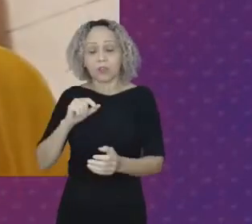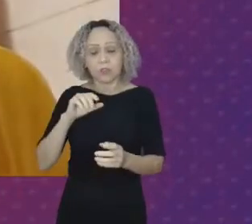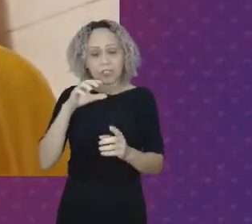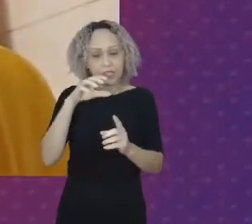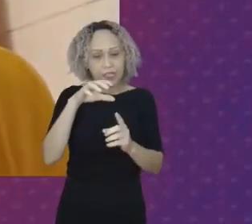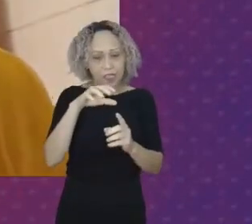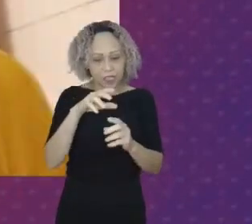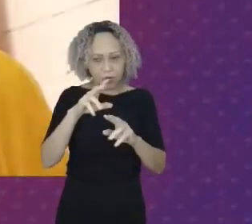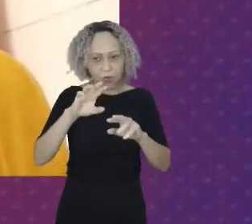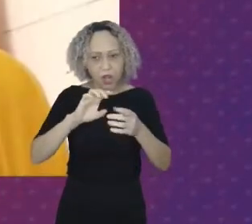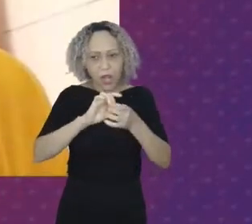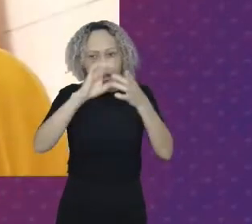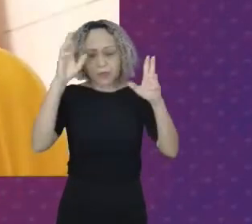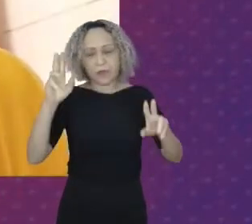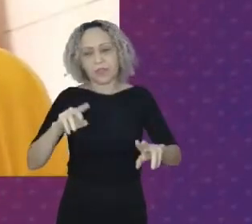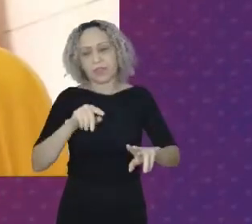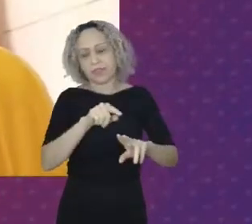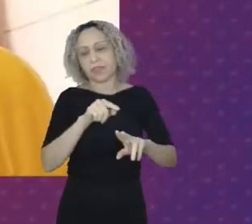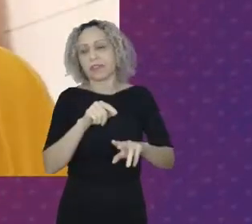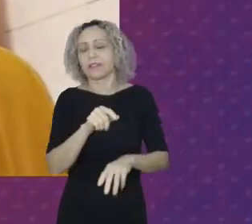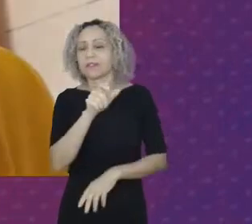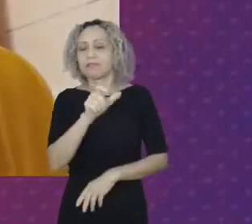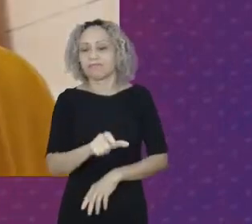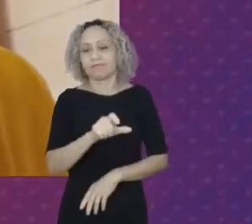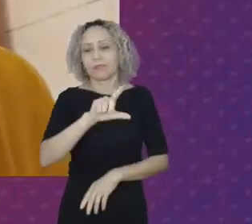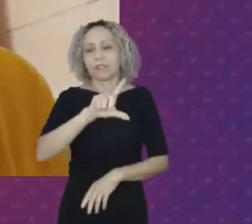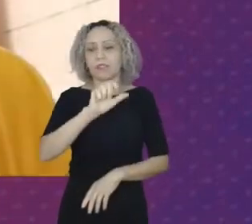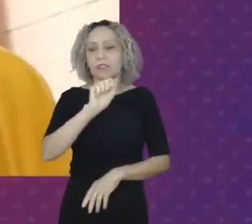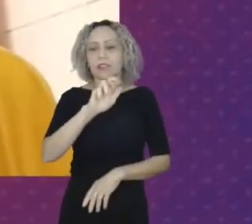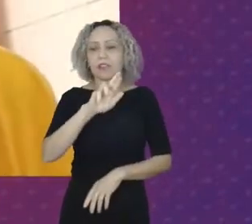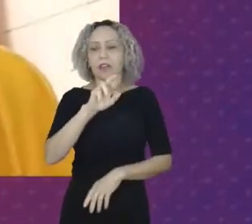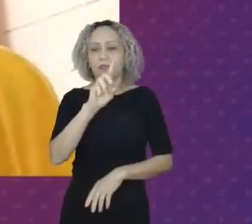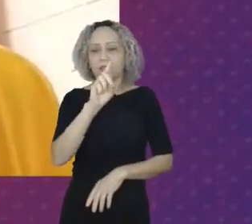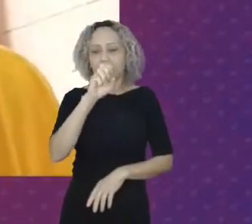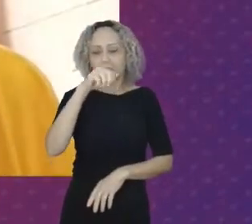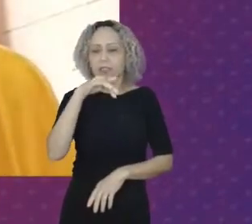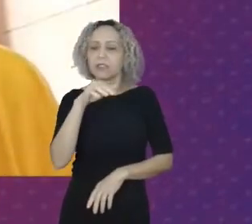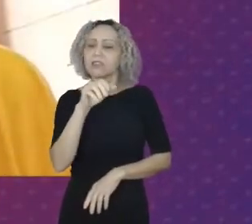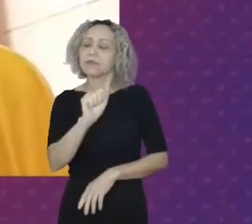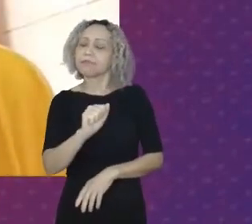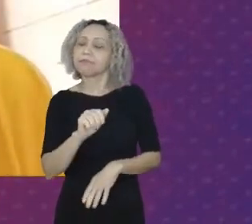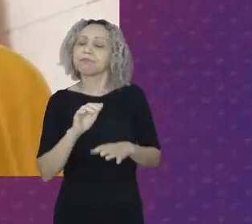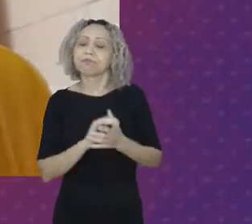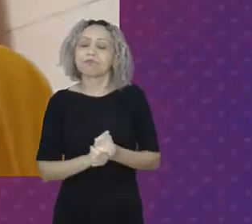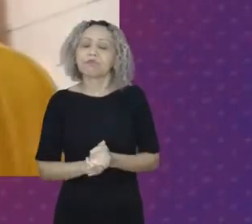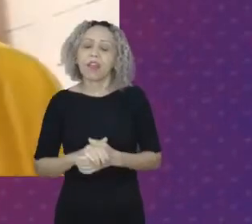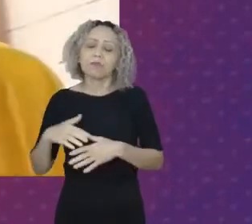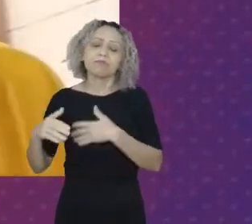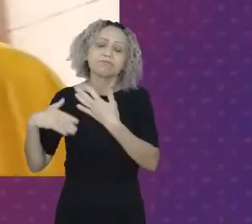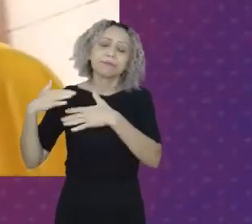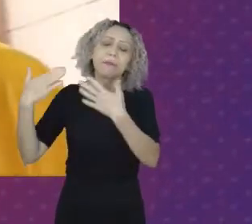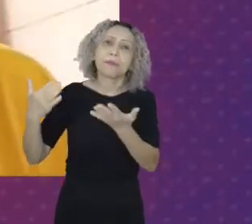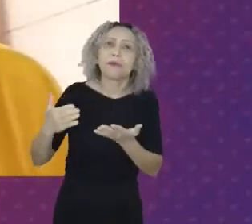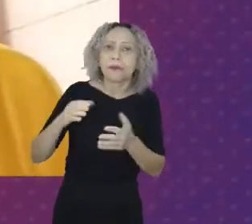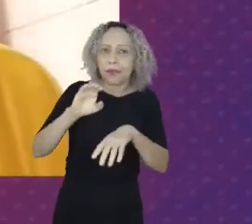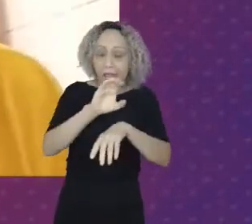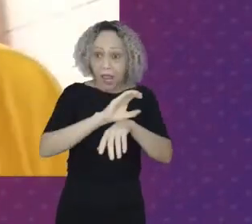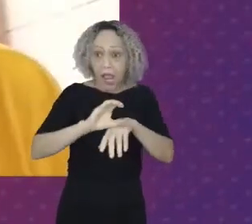trabalhadores rurais, funcionários públicos, só puderam se organizar em sindicatos depois da